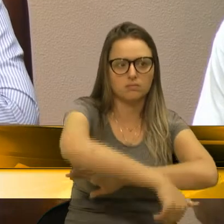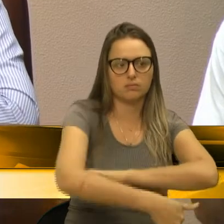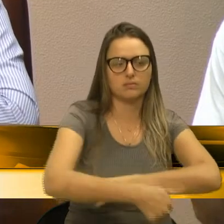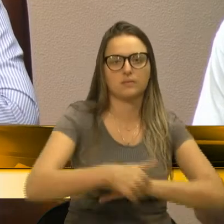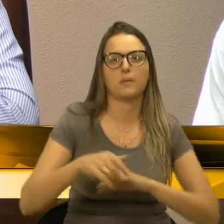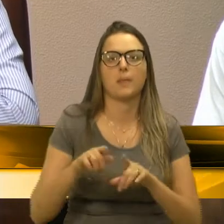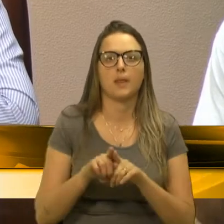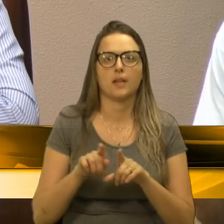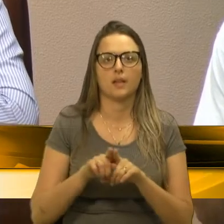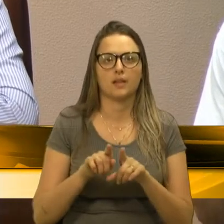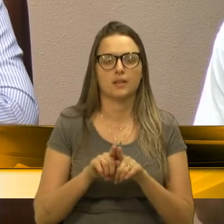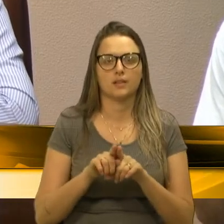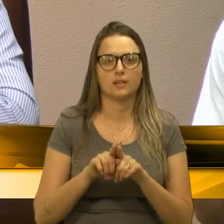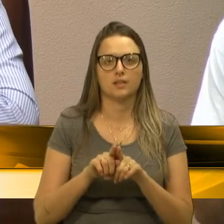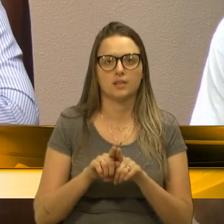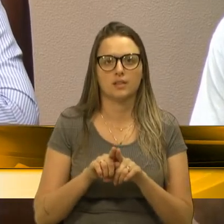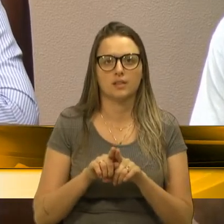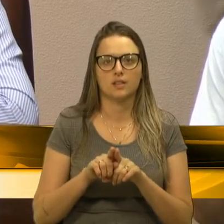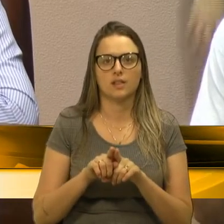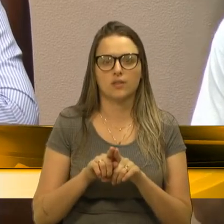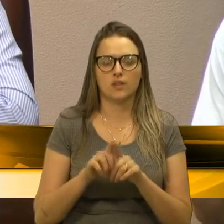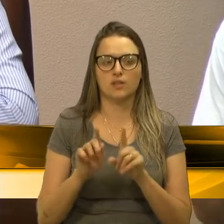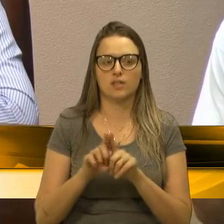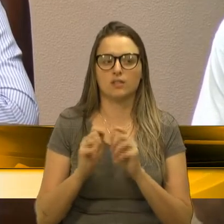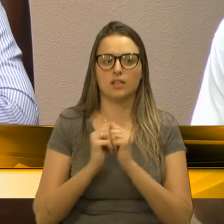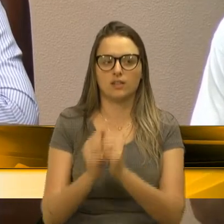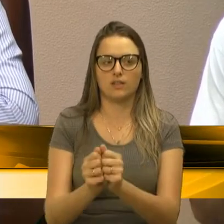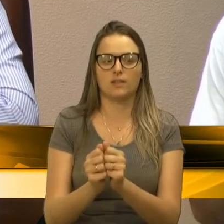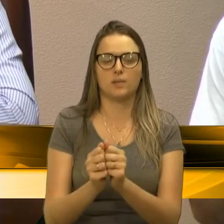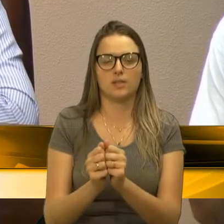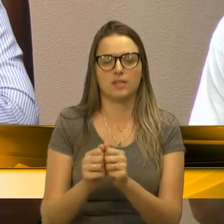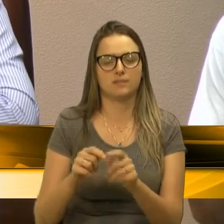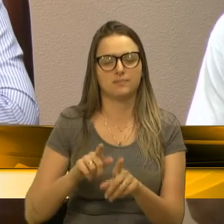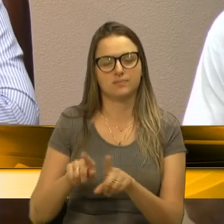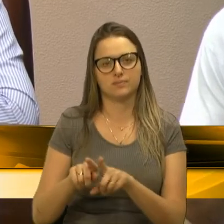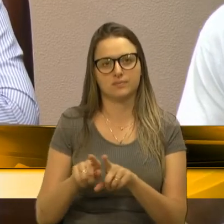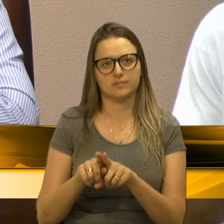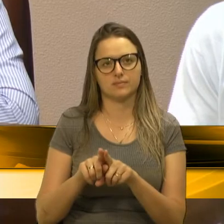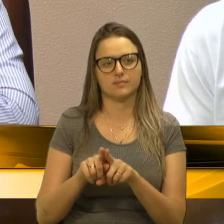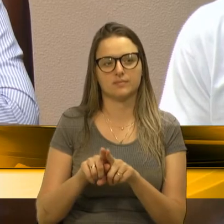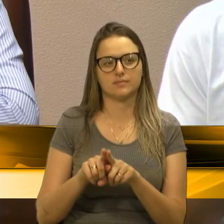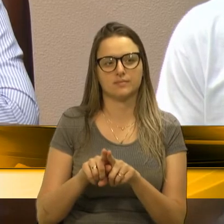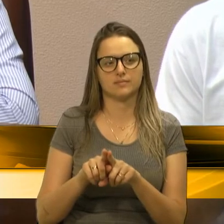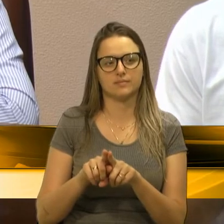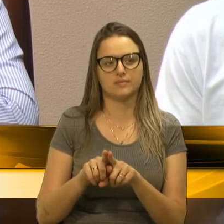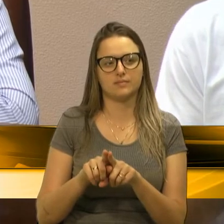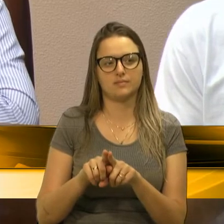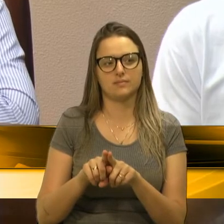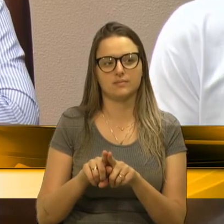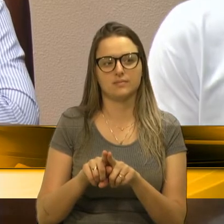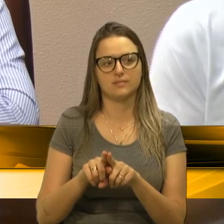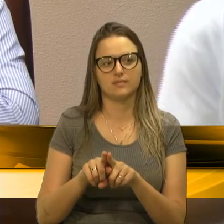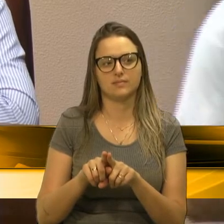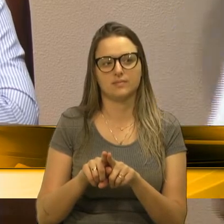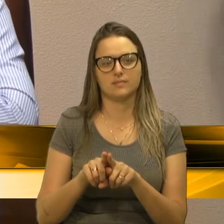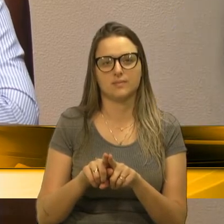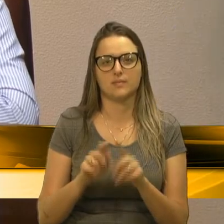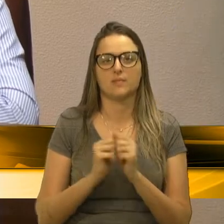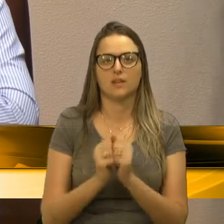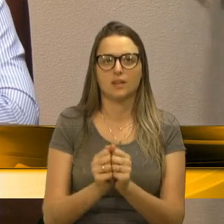tapumes ao redor, até para ninguém cair dentro desses buracos, que seriam fundos para colocar todo o encanamento. Então, não teríamos uma praça para fazer